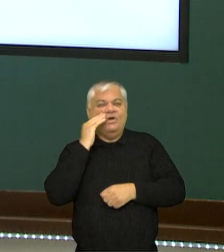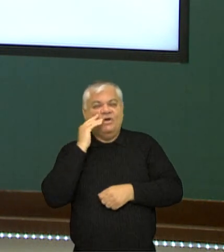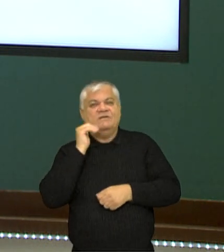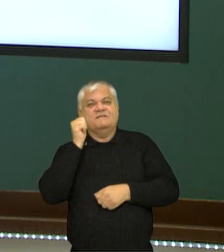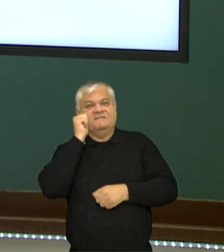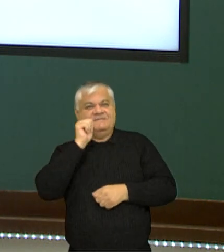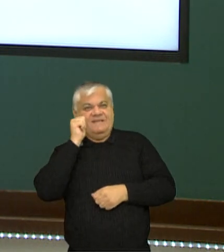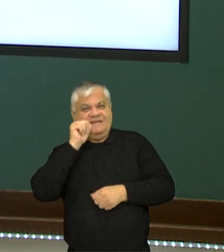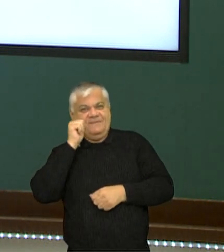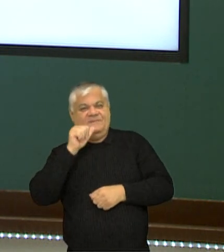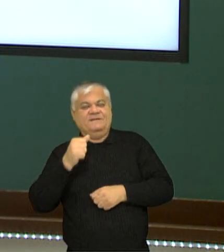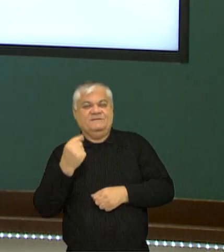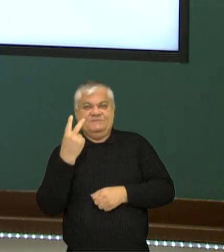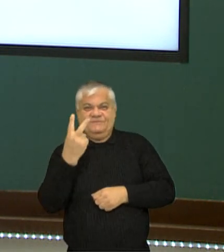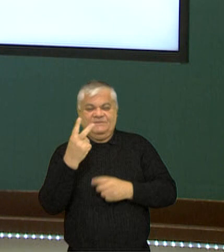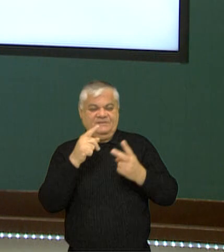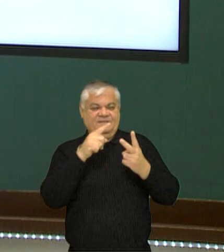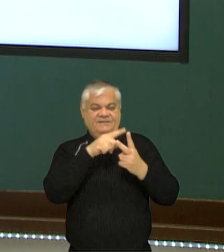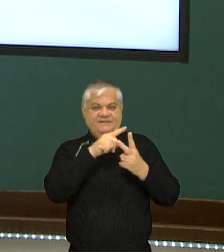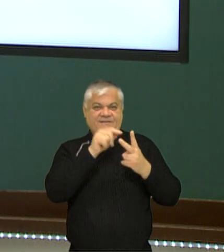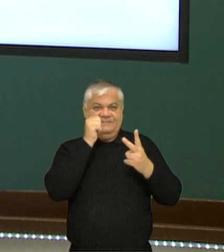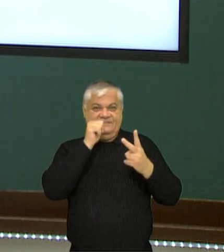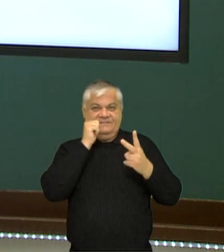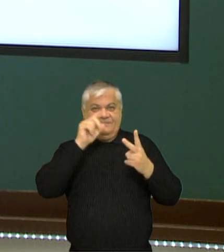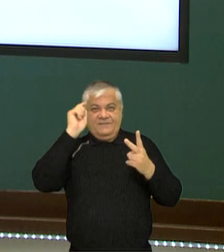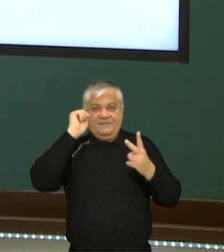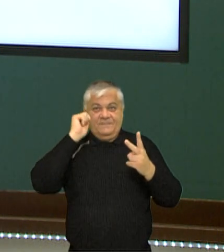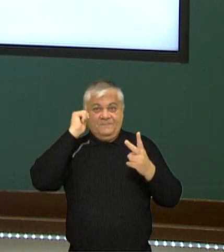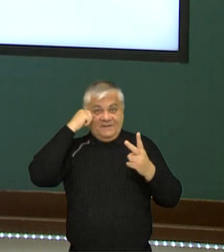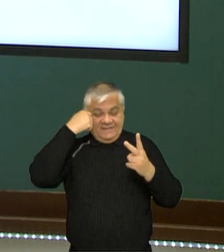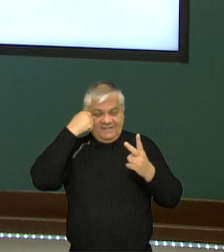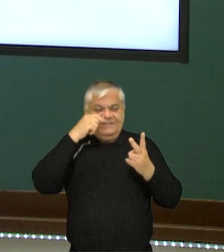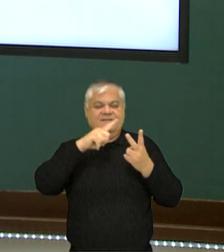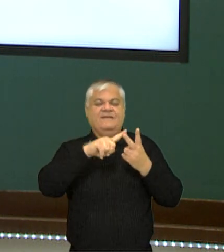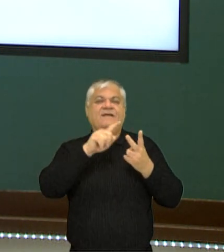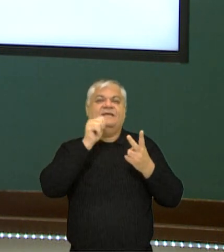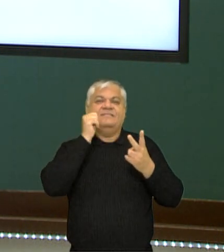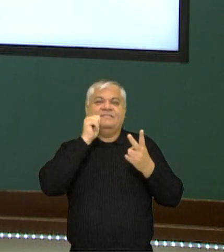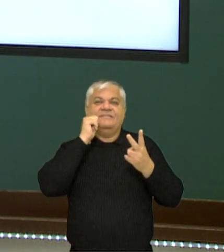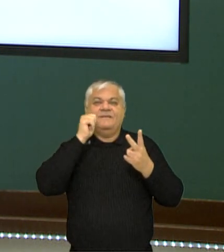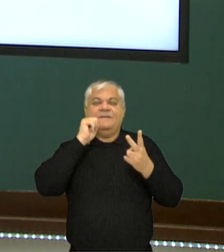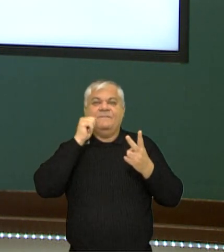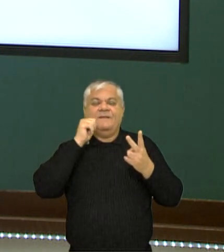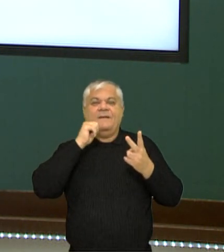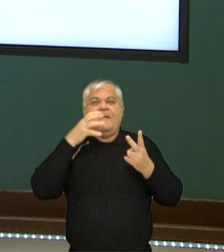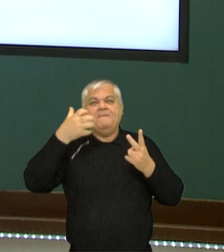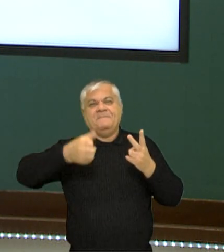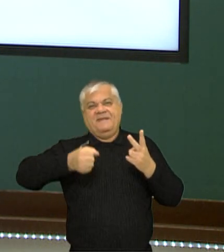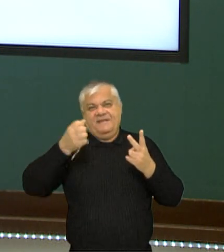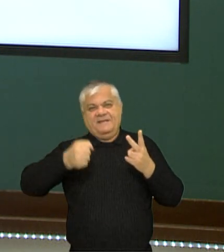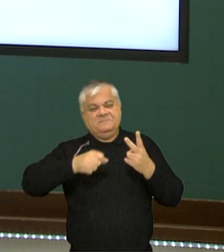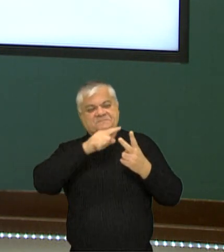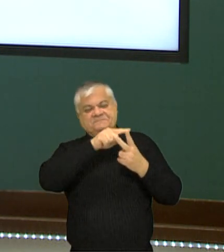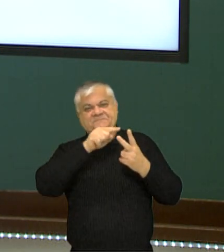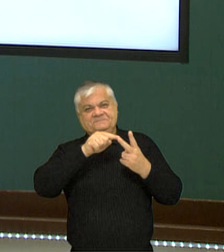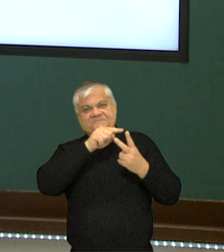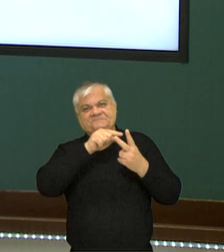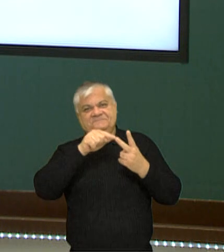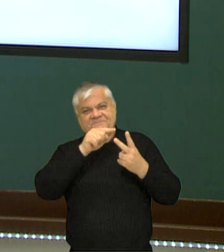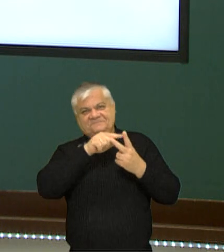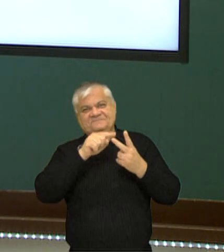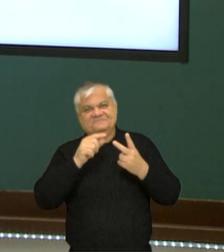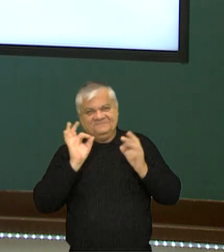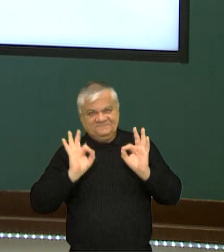tá? Vou segurar as duas aqui para vocês verem a diferença, ó. Então, a torre preta e a dama